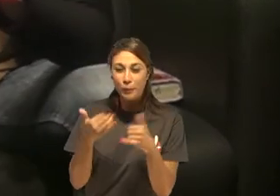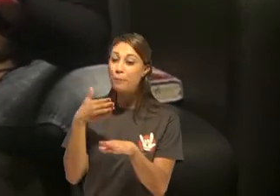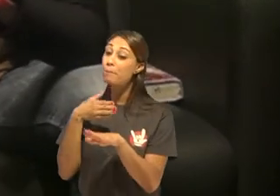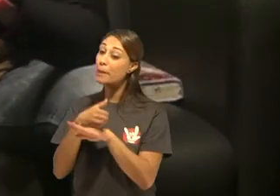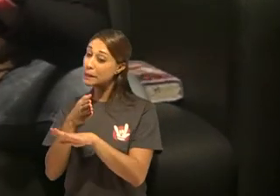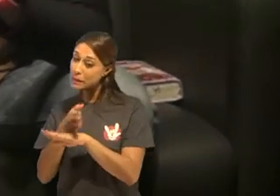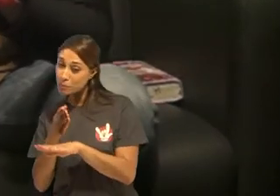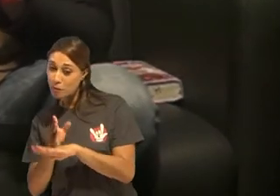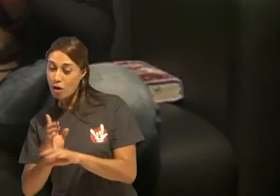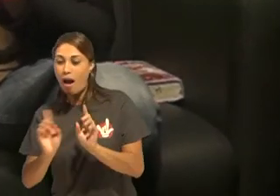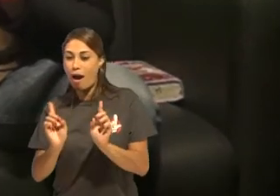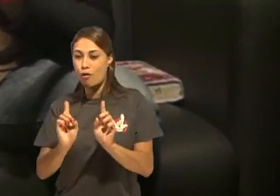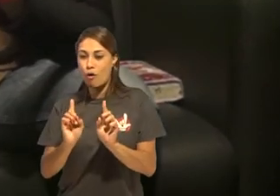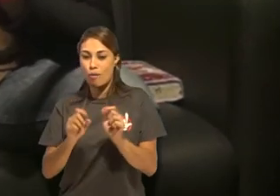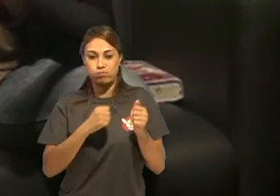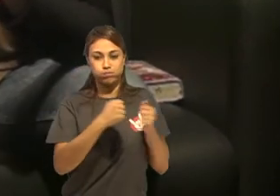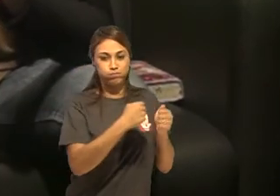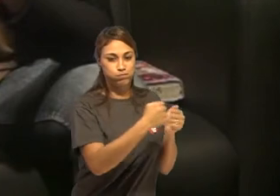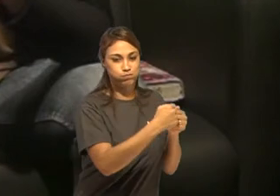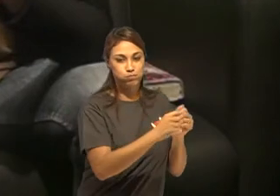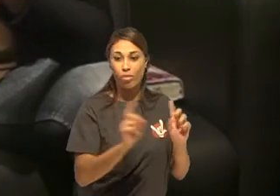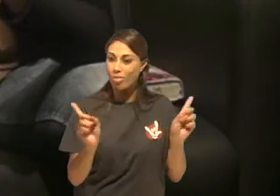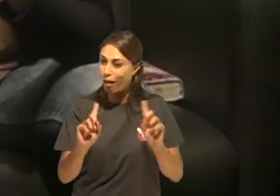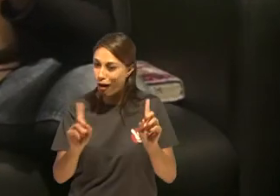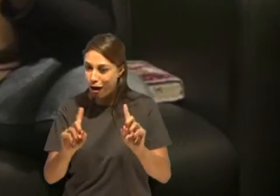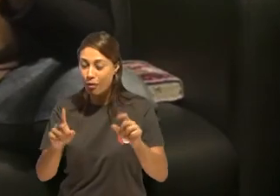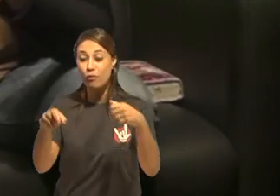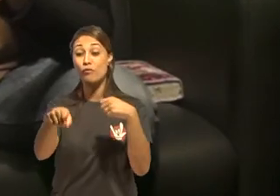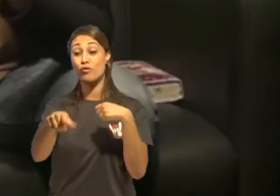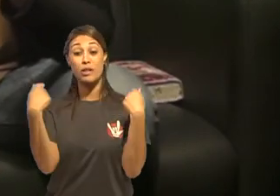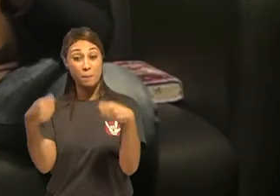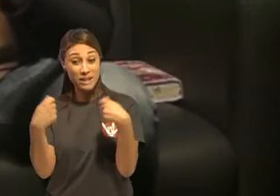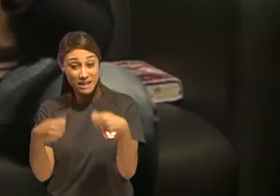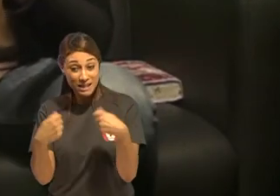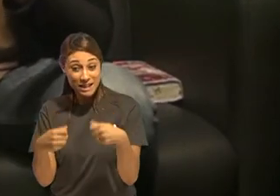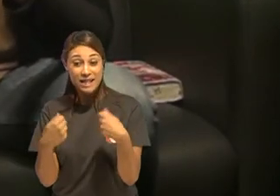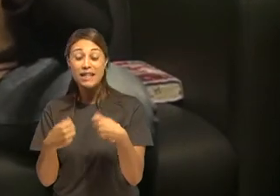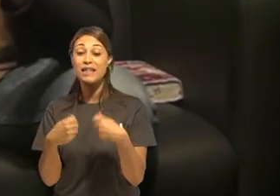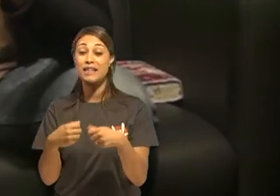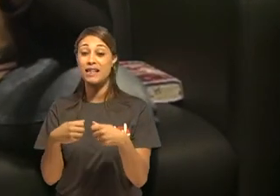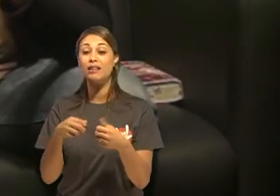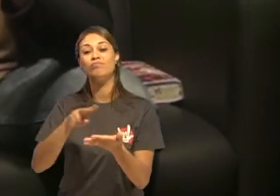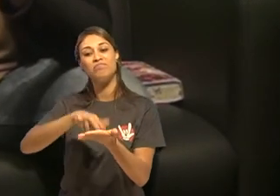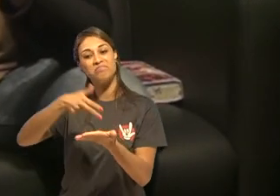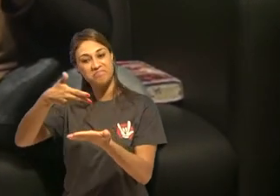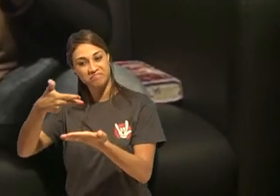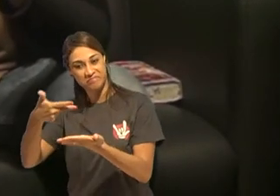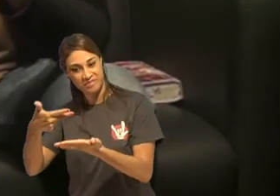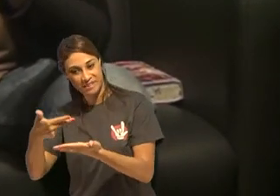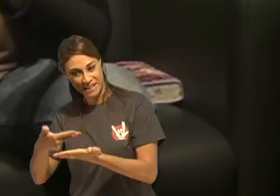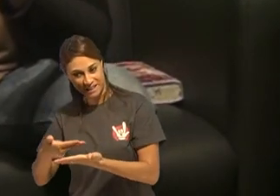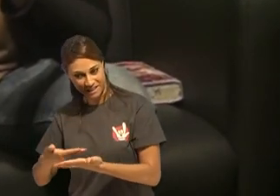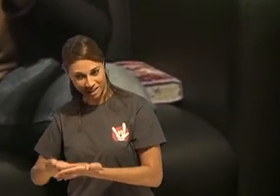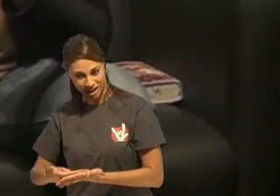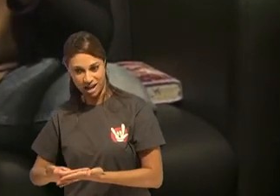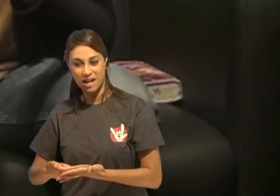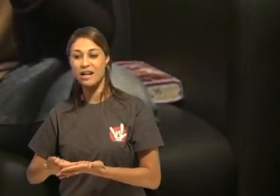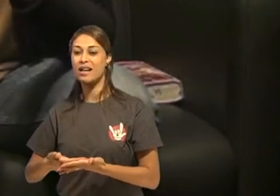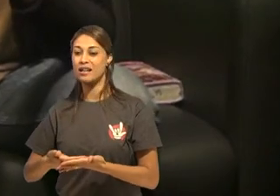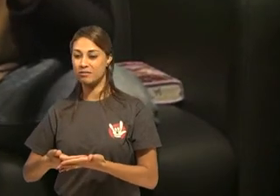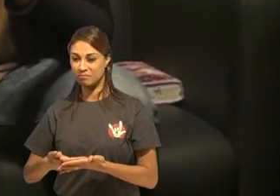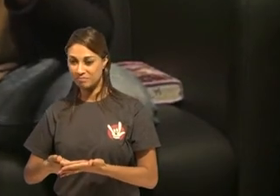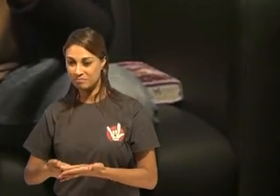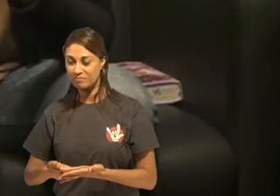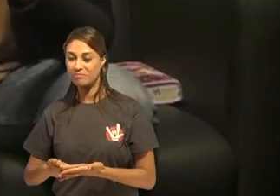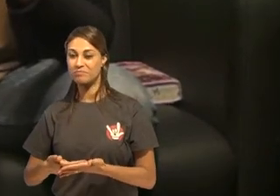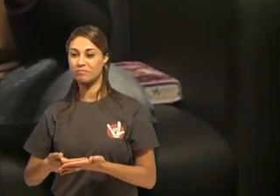você não corre não, tá certo? Você vai precisar pagar o mico, que é deitar-se, mas não faz agora. No final do encontro você faz, para você aproveitar